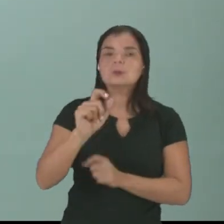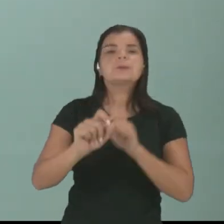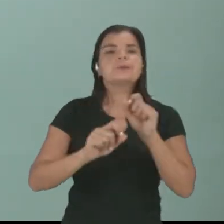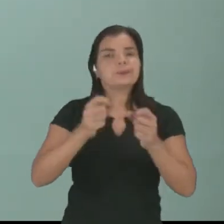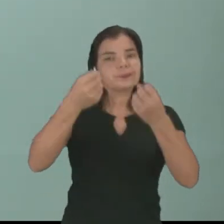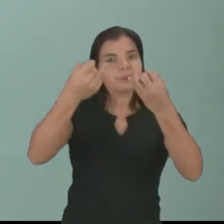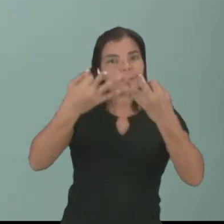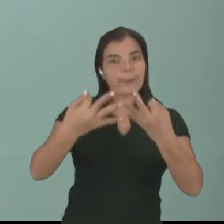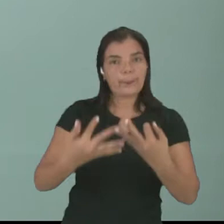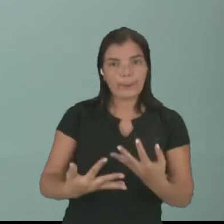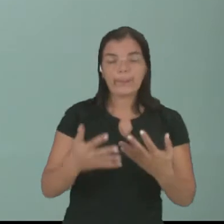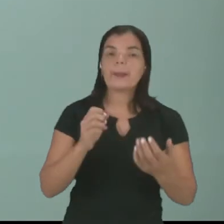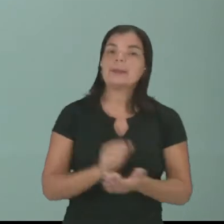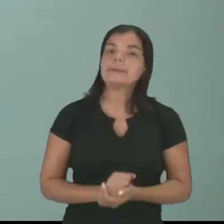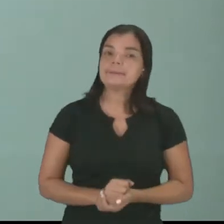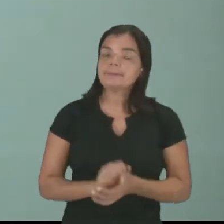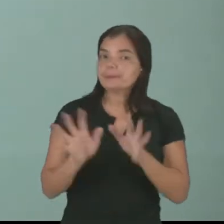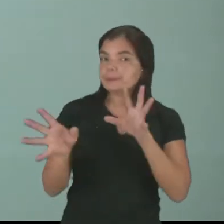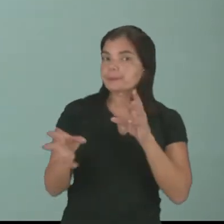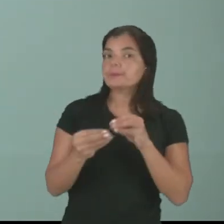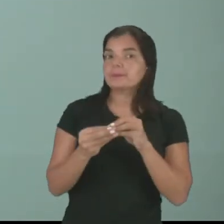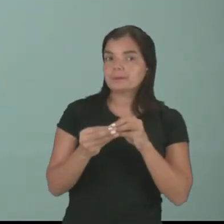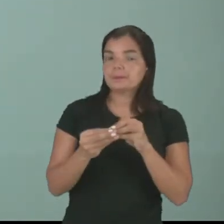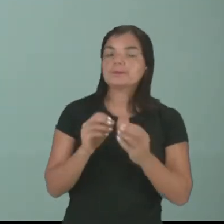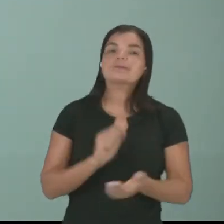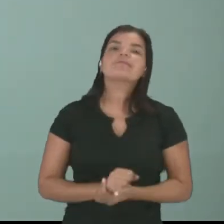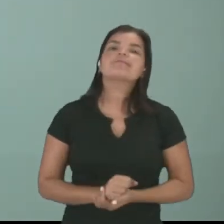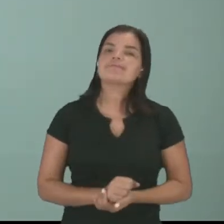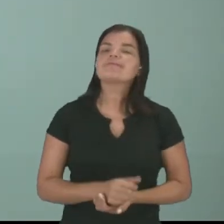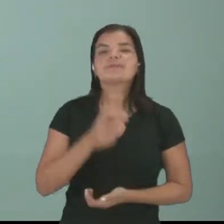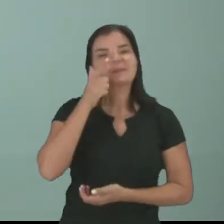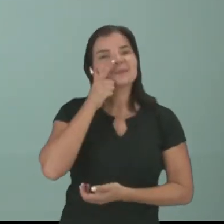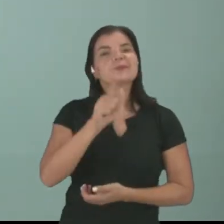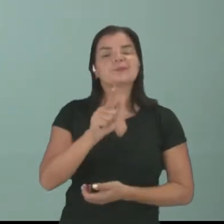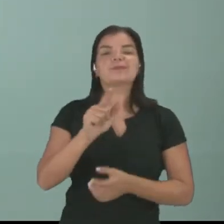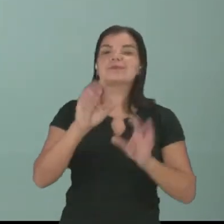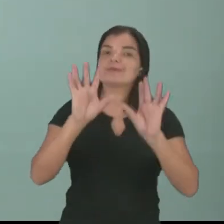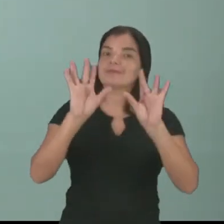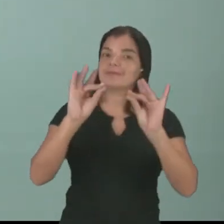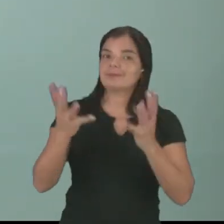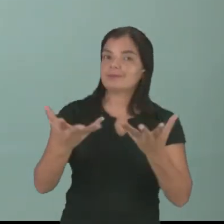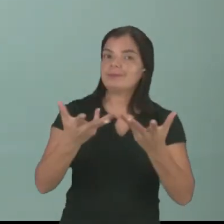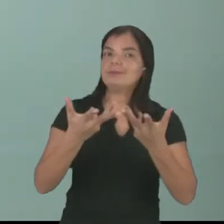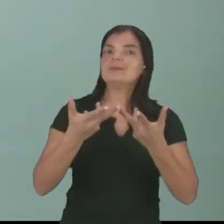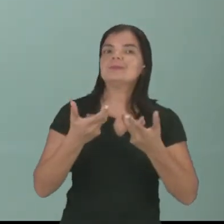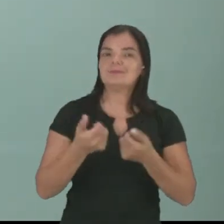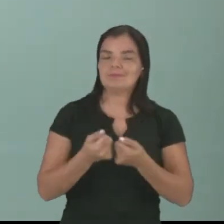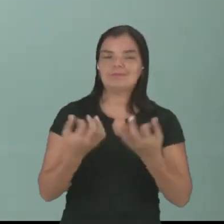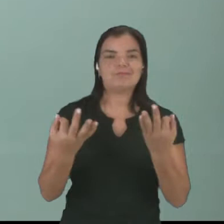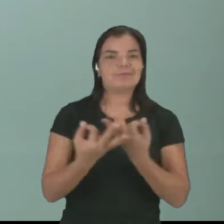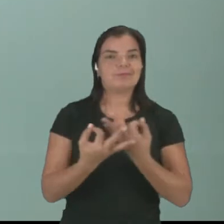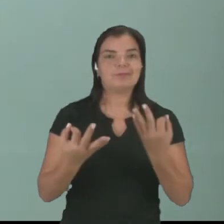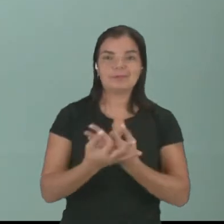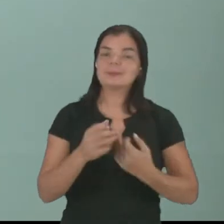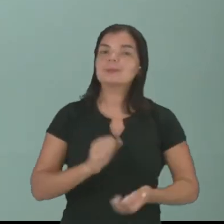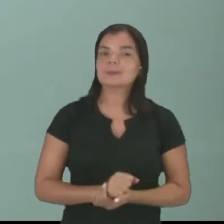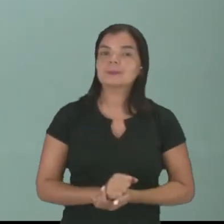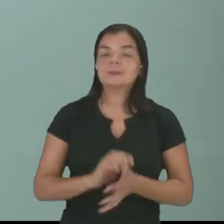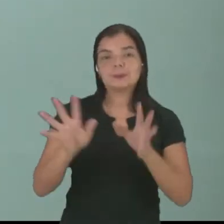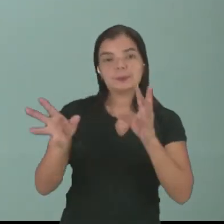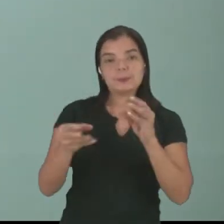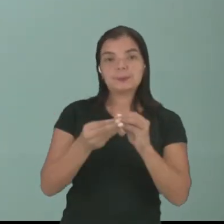ela quis dizer de maneira resumida, tá aí, você conseguiu desenvolver uma habilidade excelente do